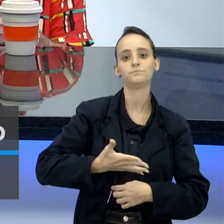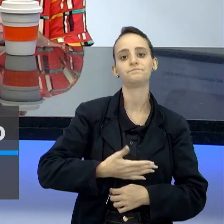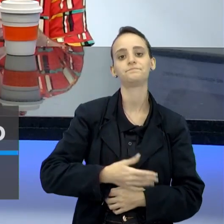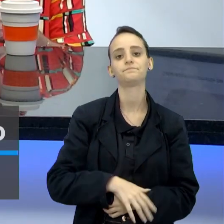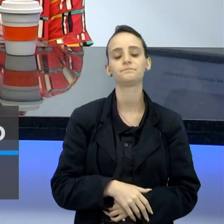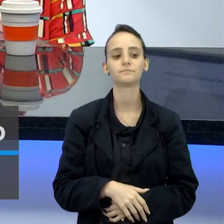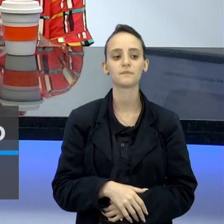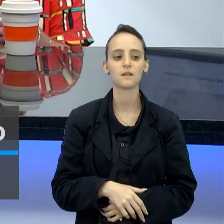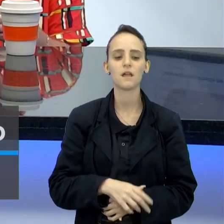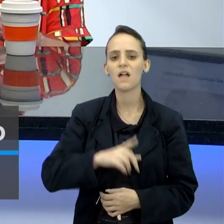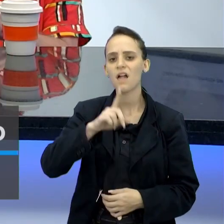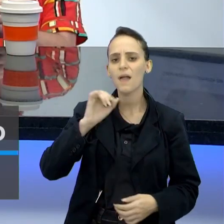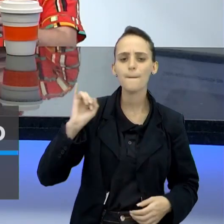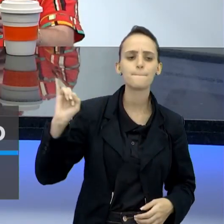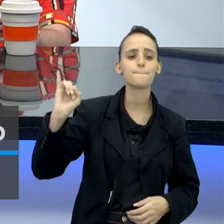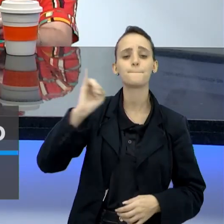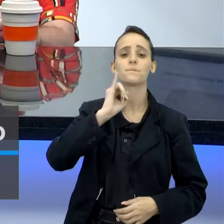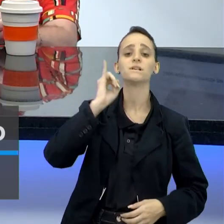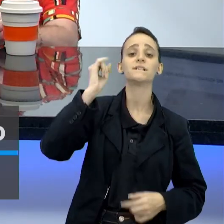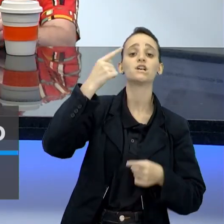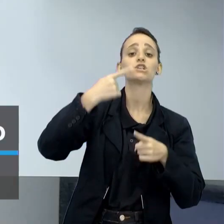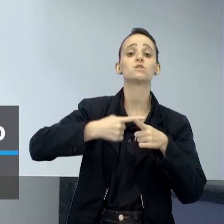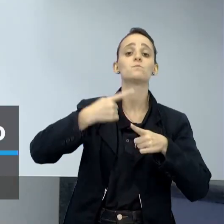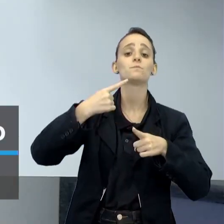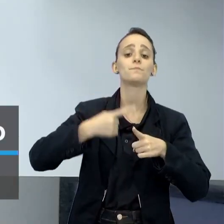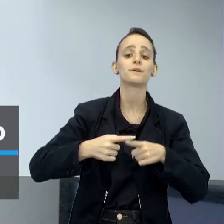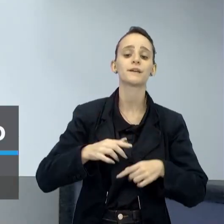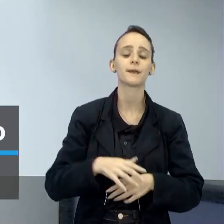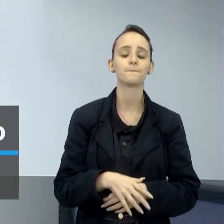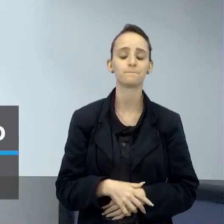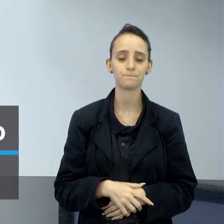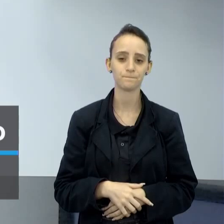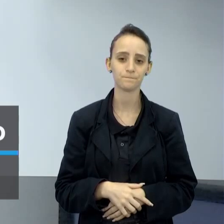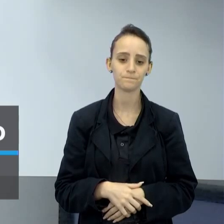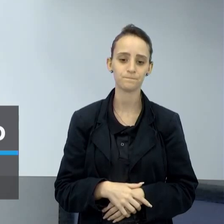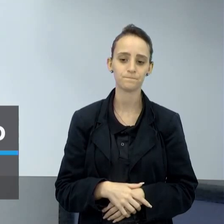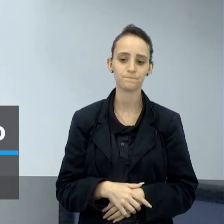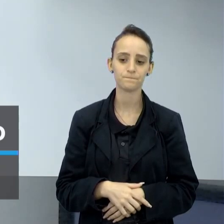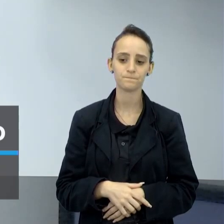latente, é importante, porque a gente começa a não